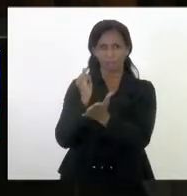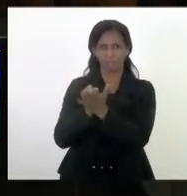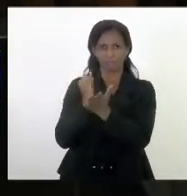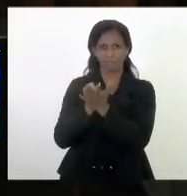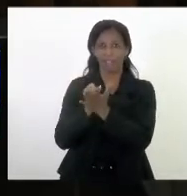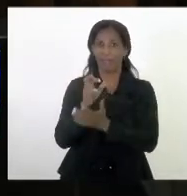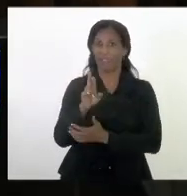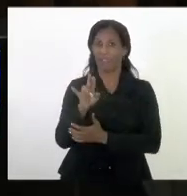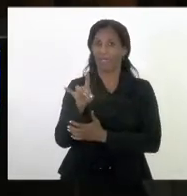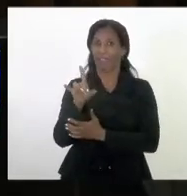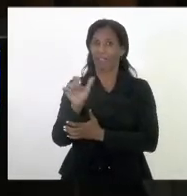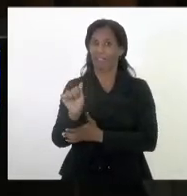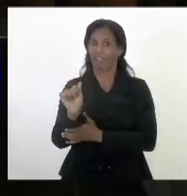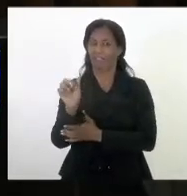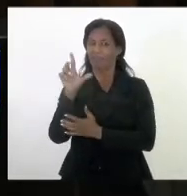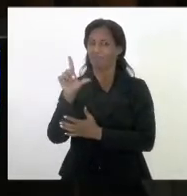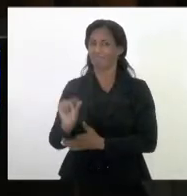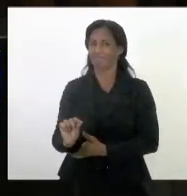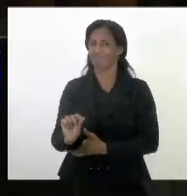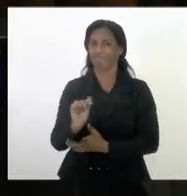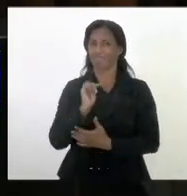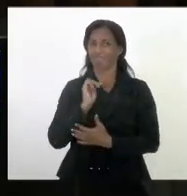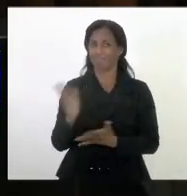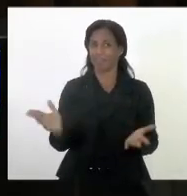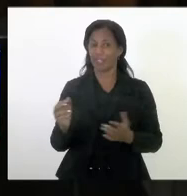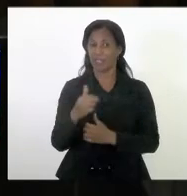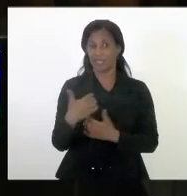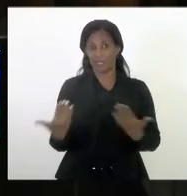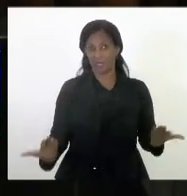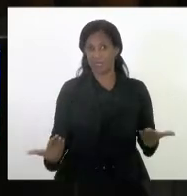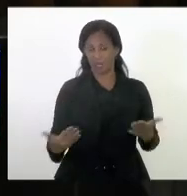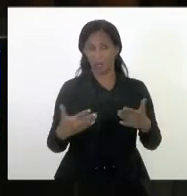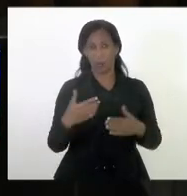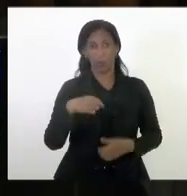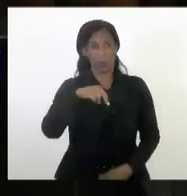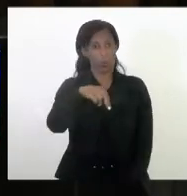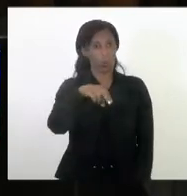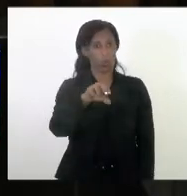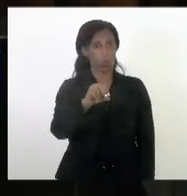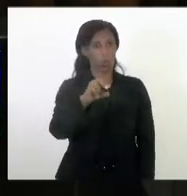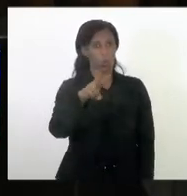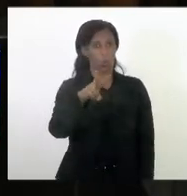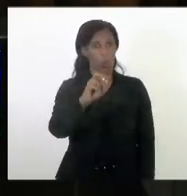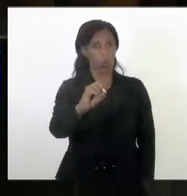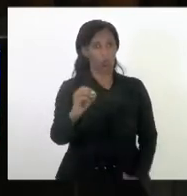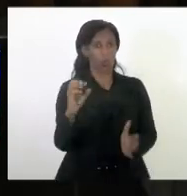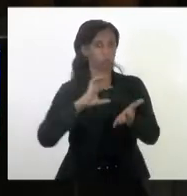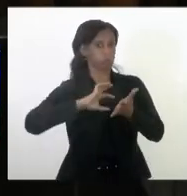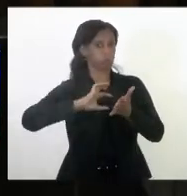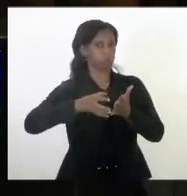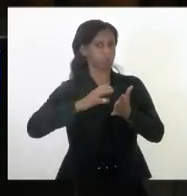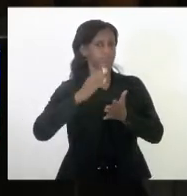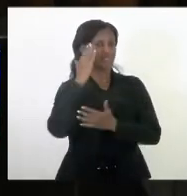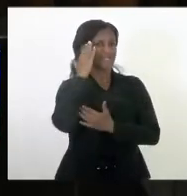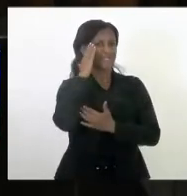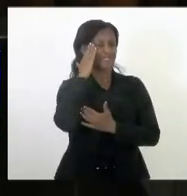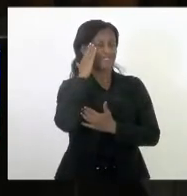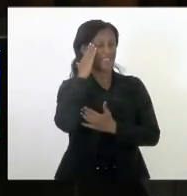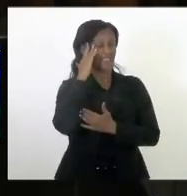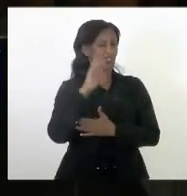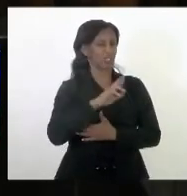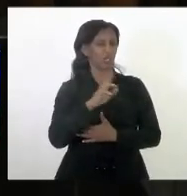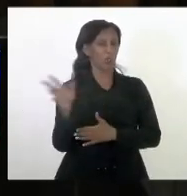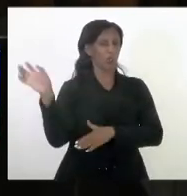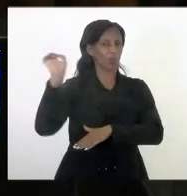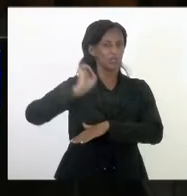assim. No entanto, o Novo ele vai se abster nesse projeto de lei porque entende que não cabe ao Estado